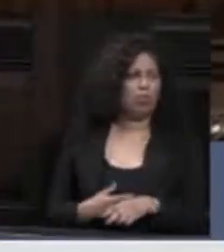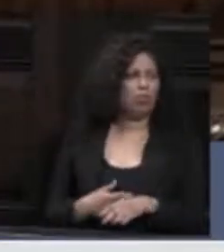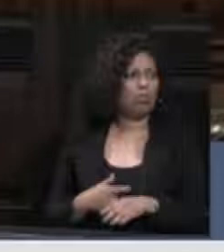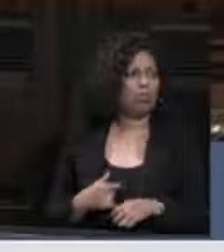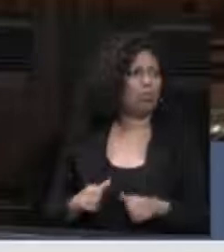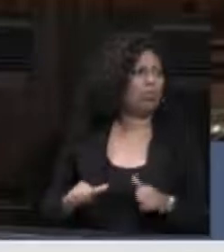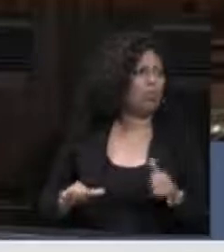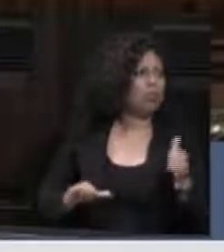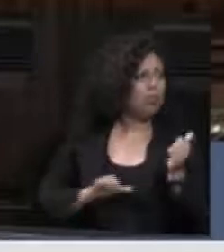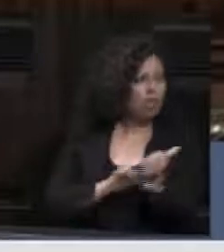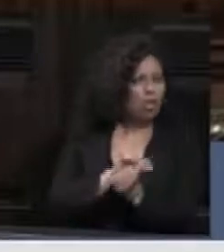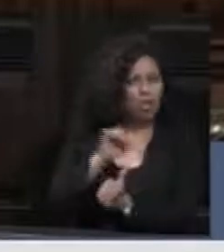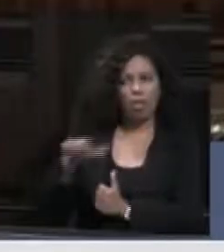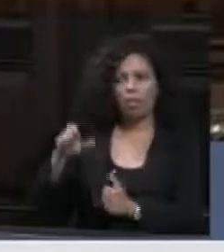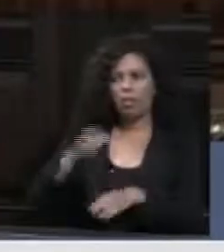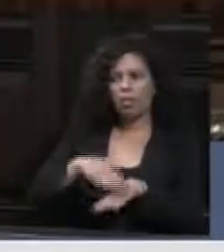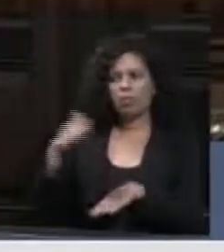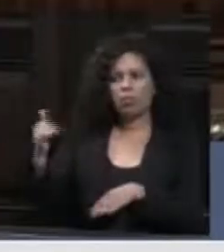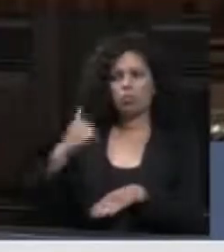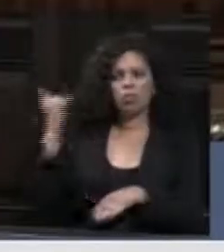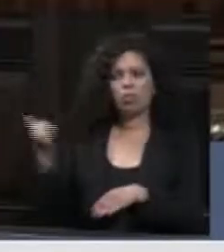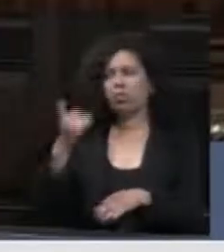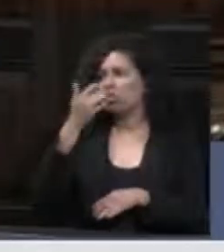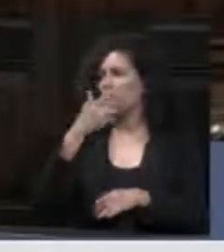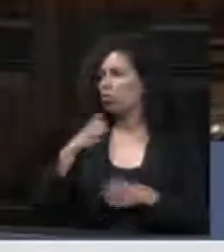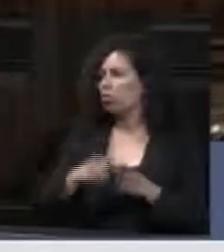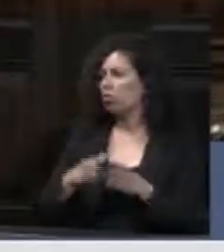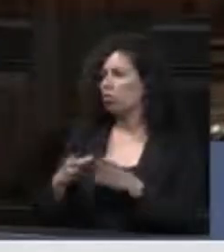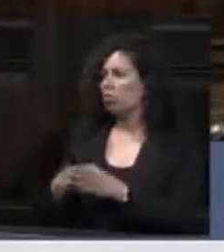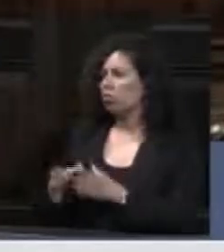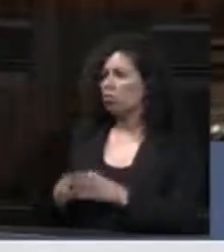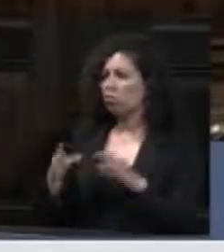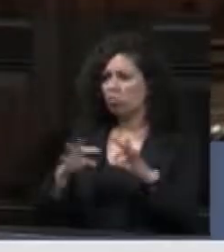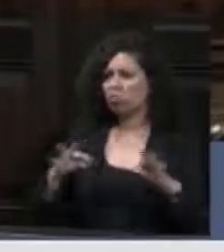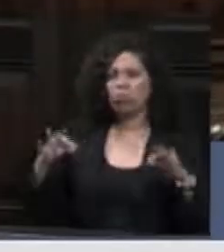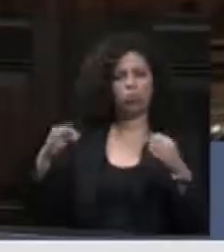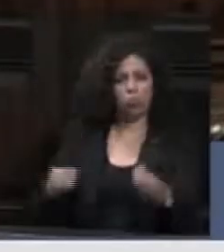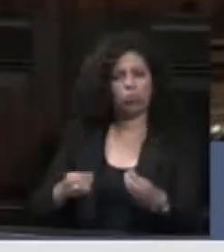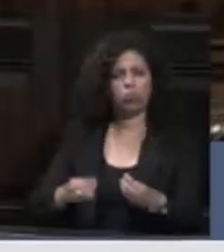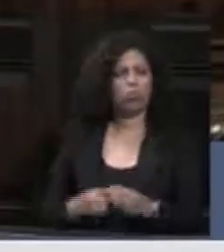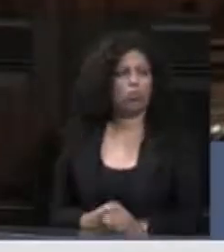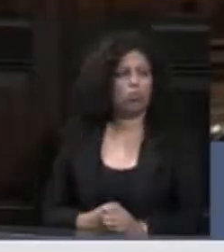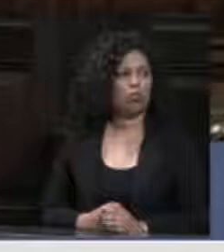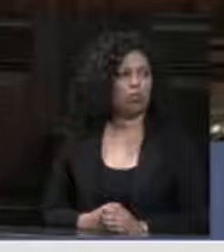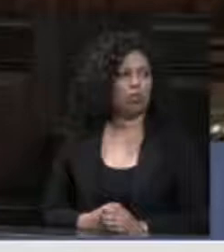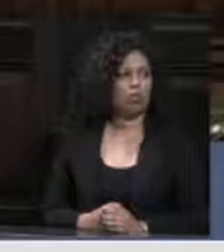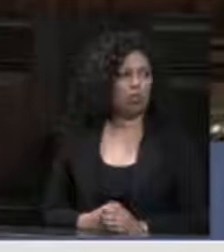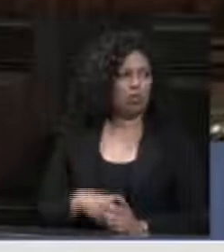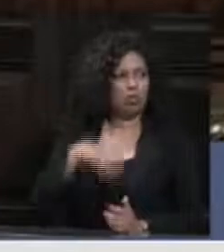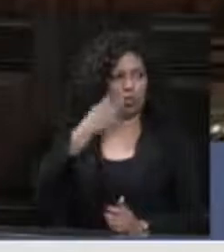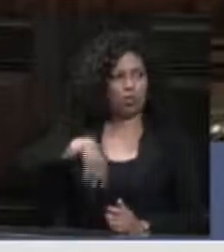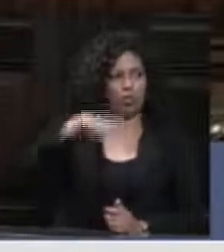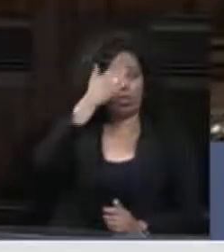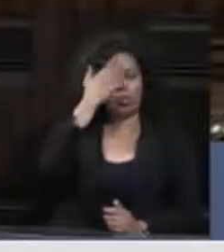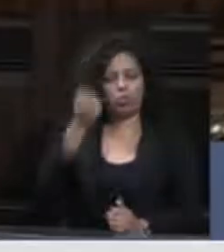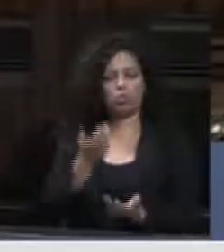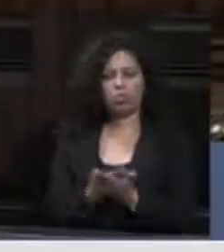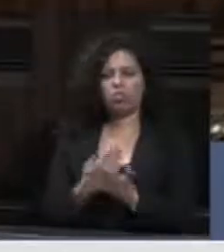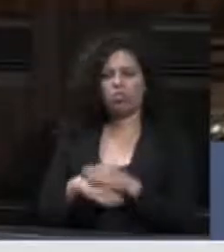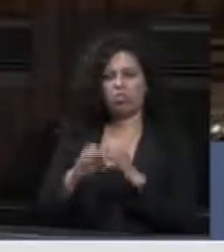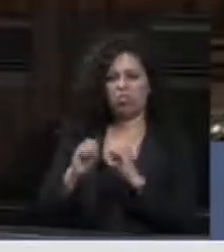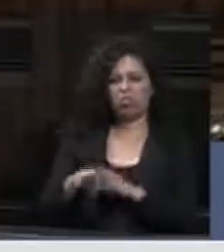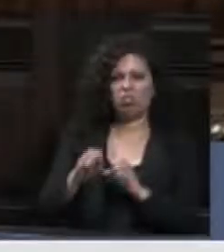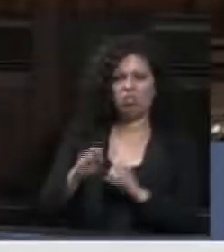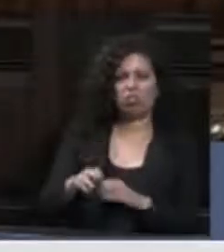Norte Fluminense, também para o Noroeste. É muito importante lembrar, insisto, no papel dos colégios das escolas